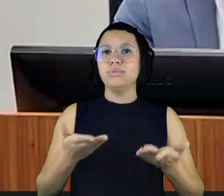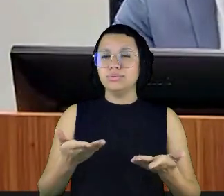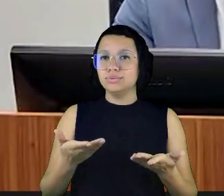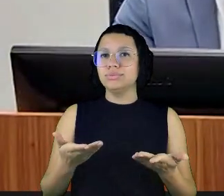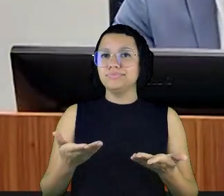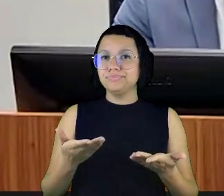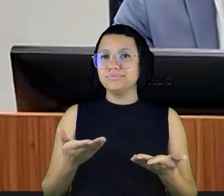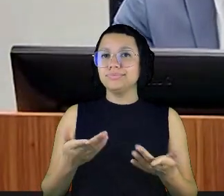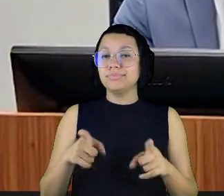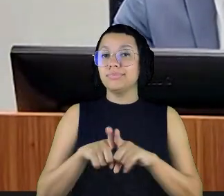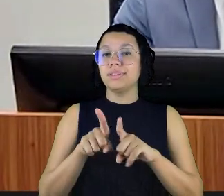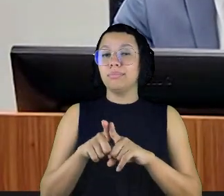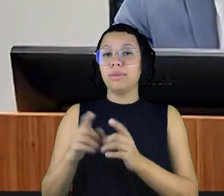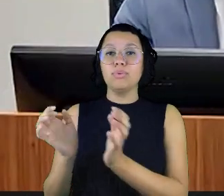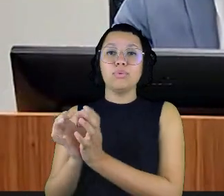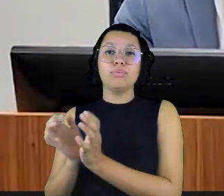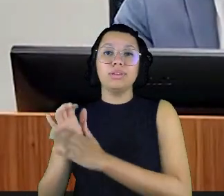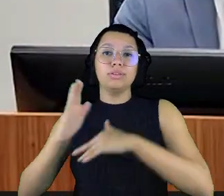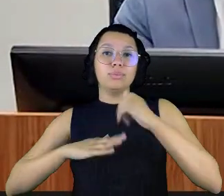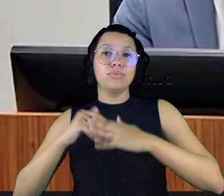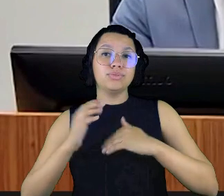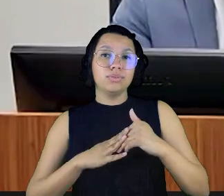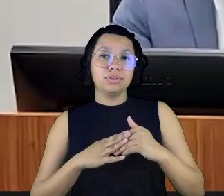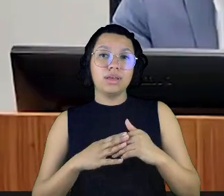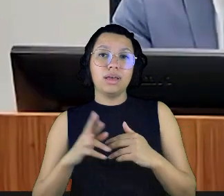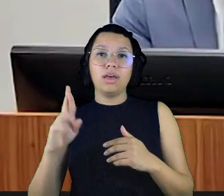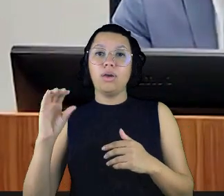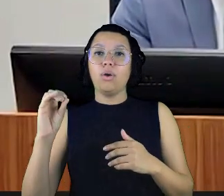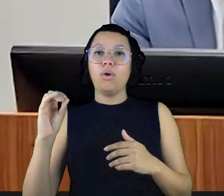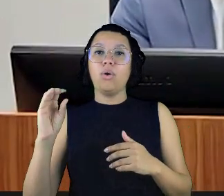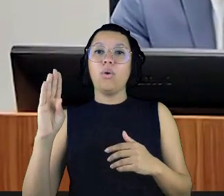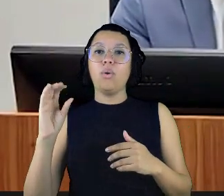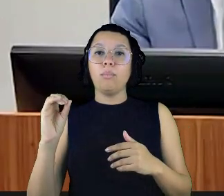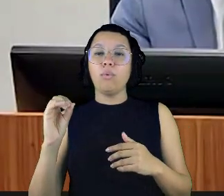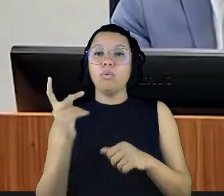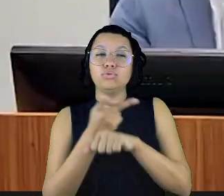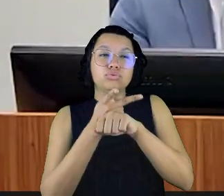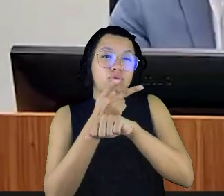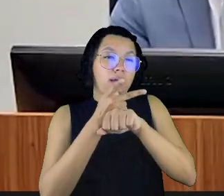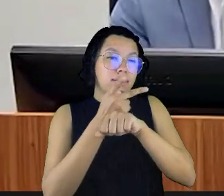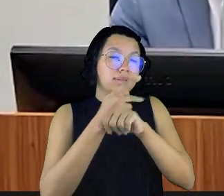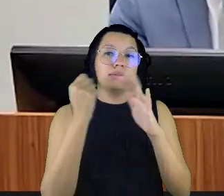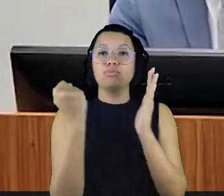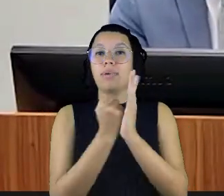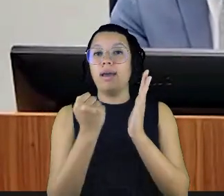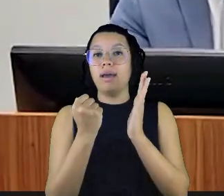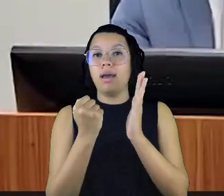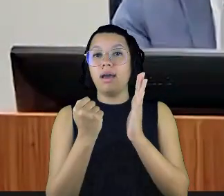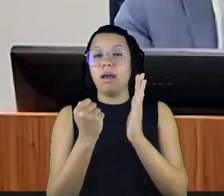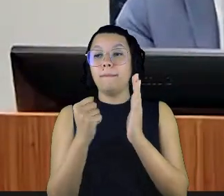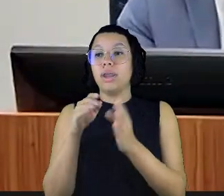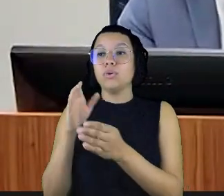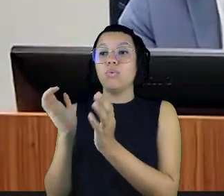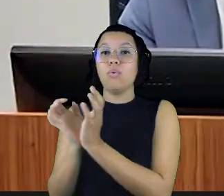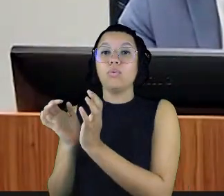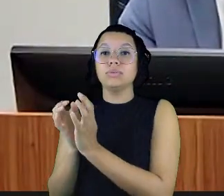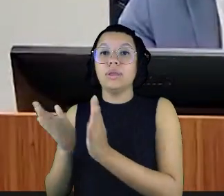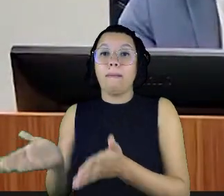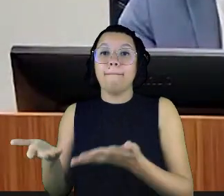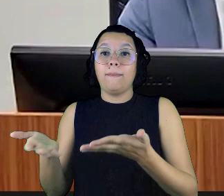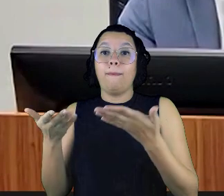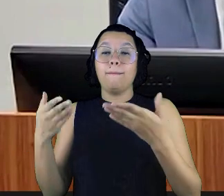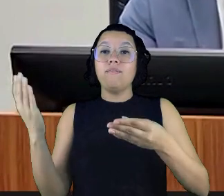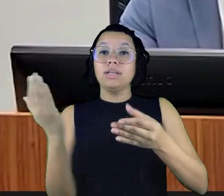o robô de localização de patrimônio, para que o conselho promova ação já com indicação de